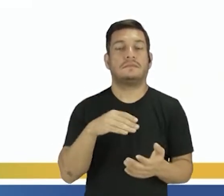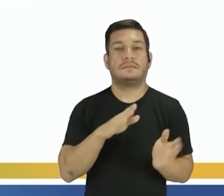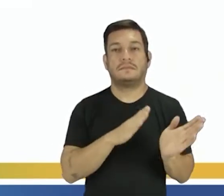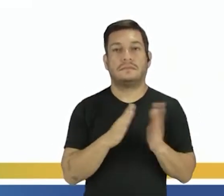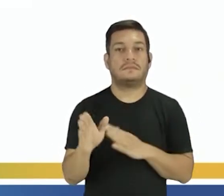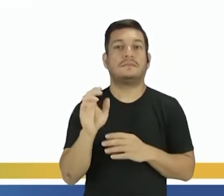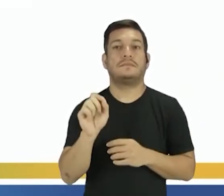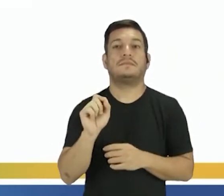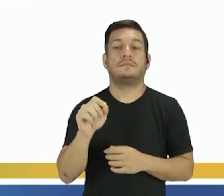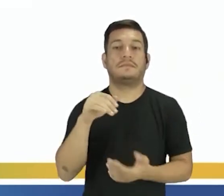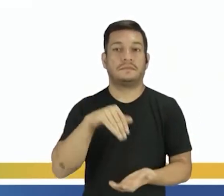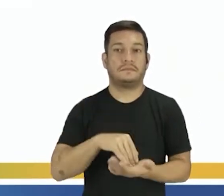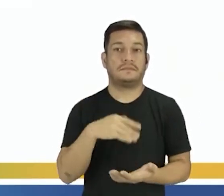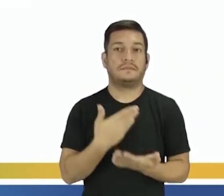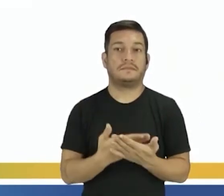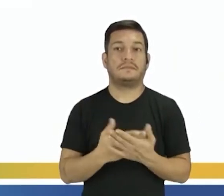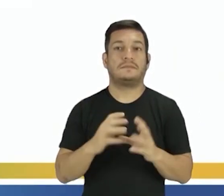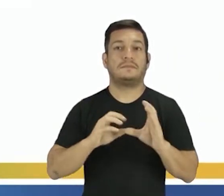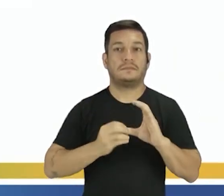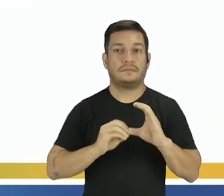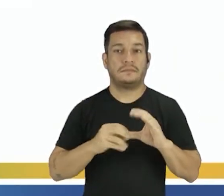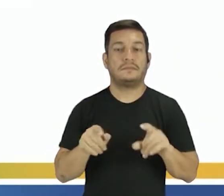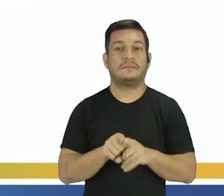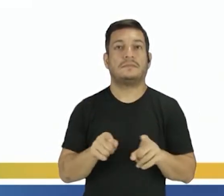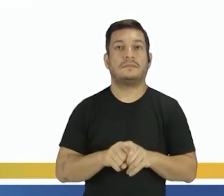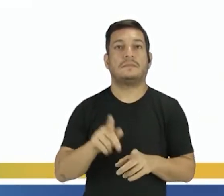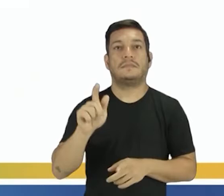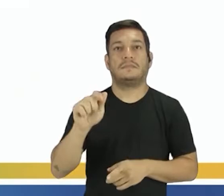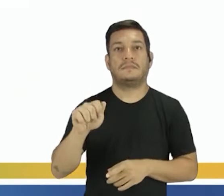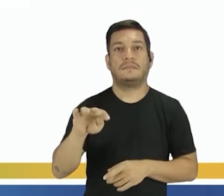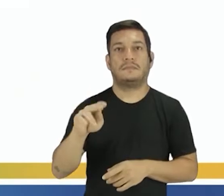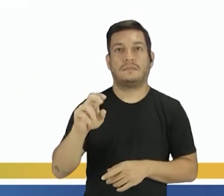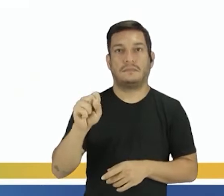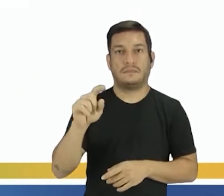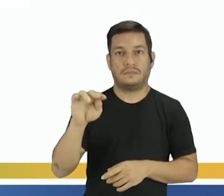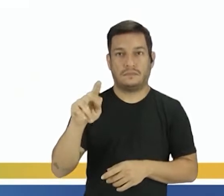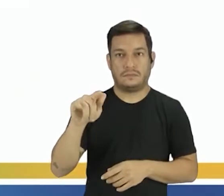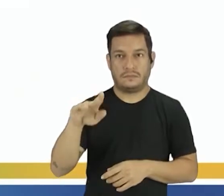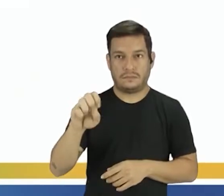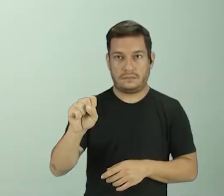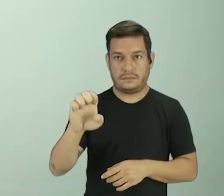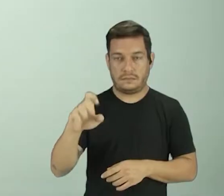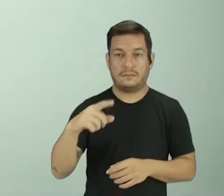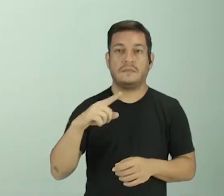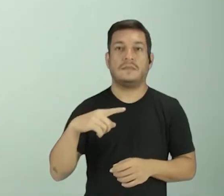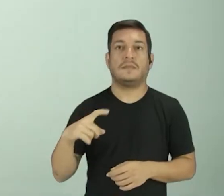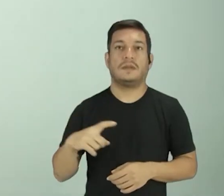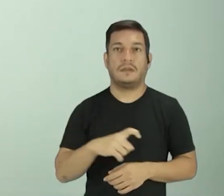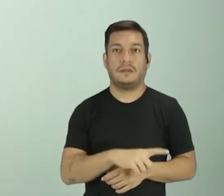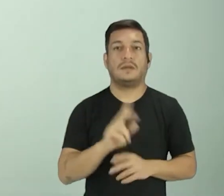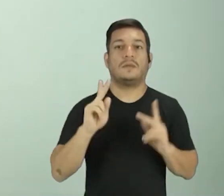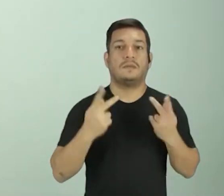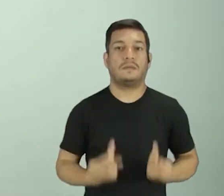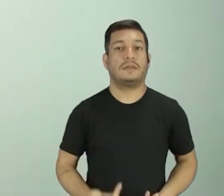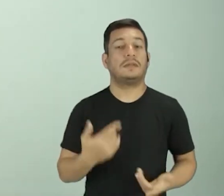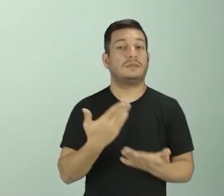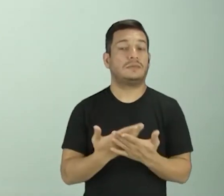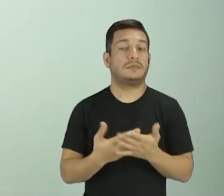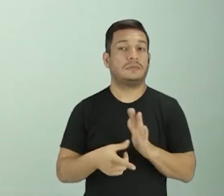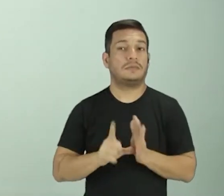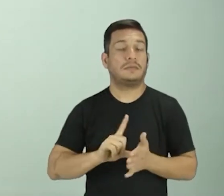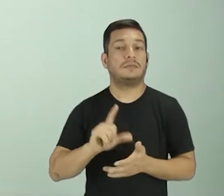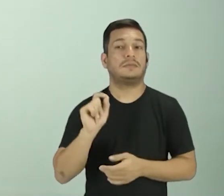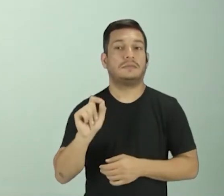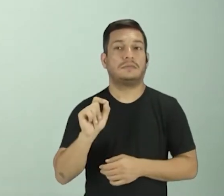última etapa nossazinha aí, estudando as células na gametogênese. Anteriormente, a gametogênese era